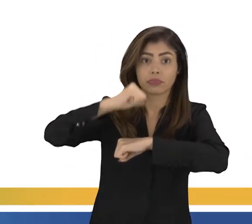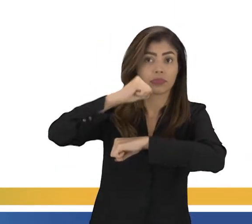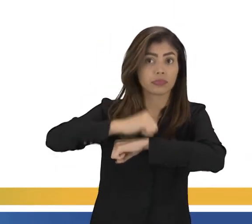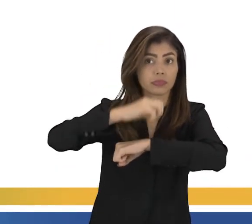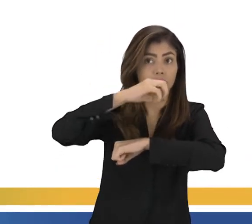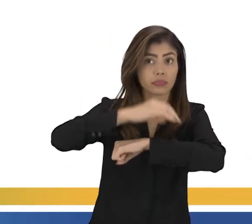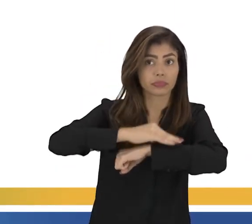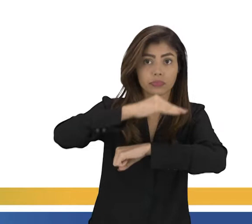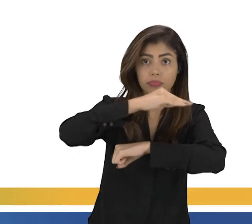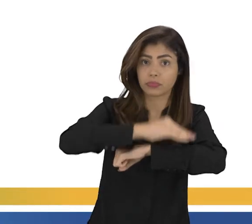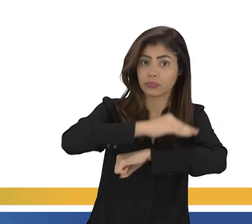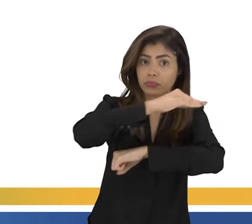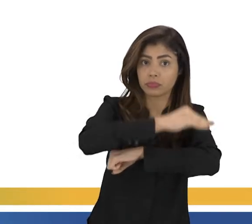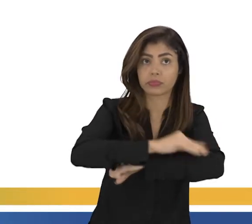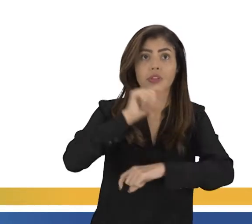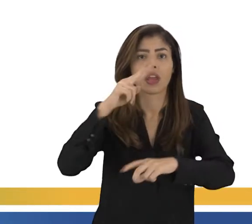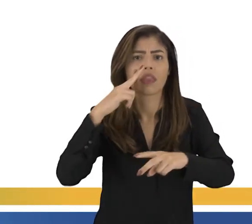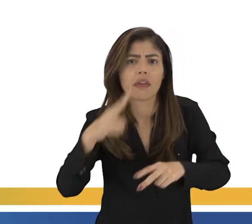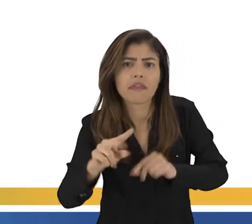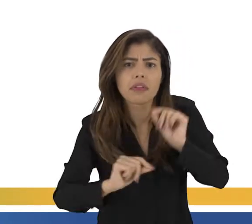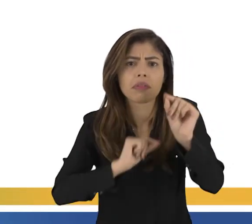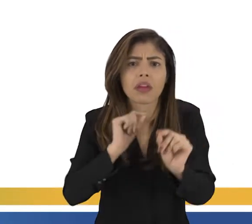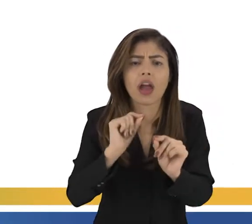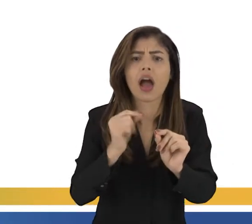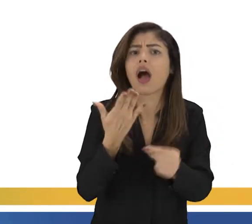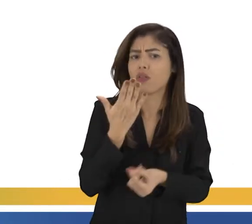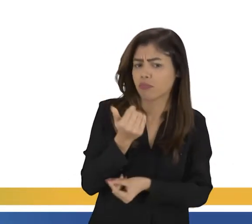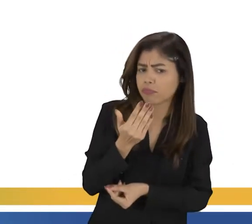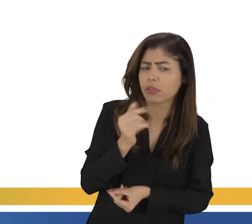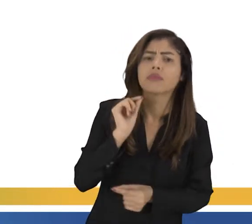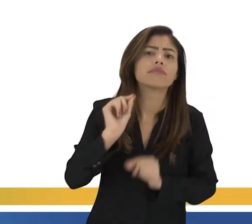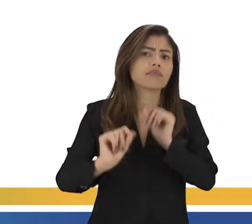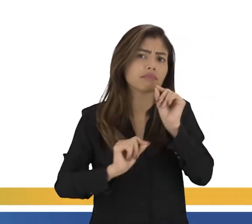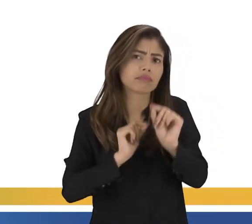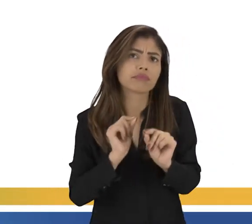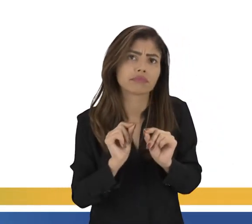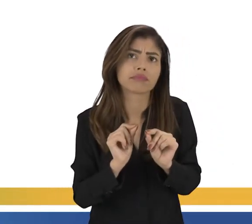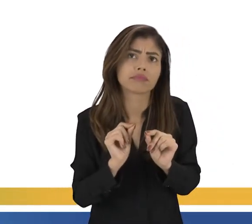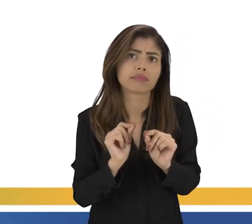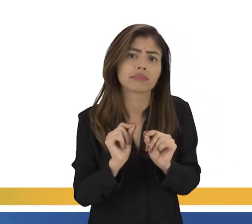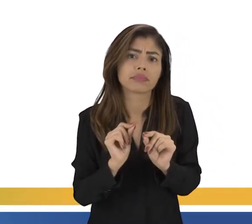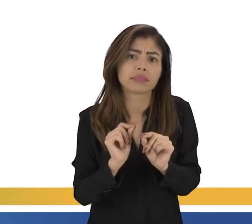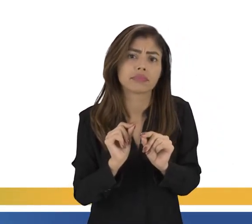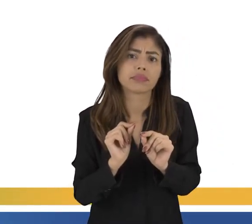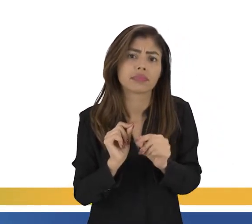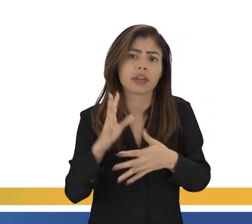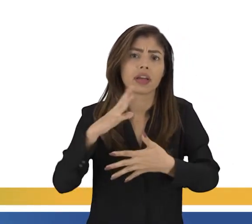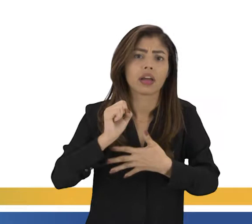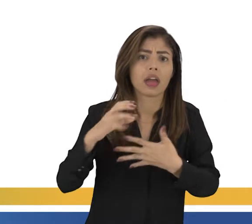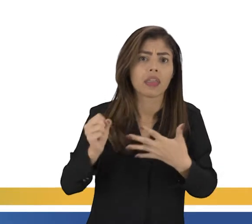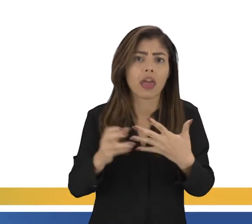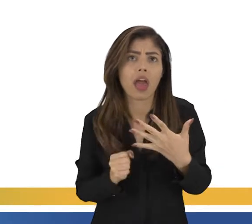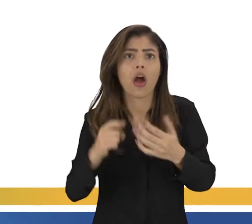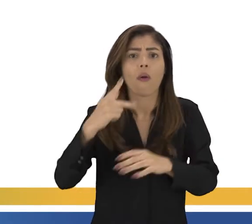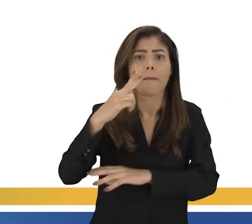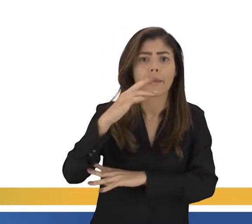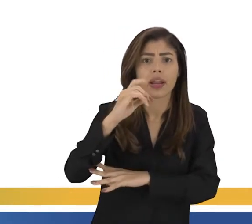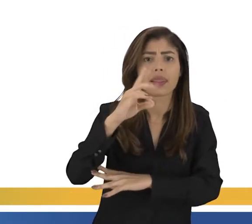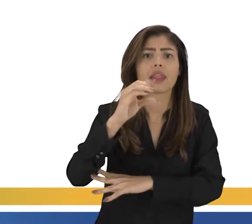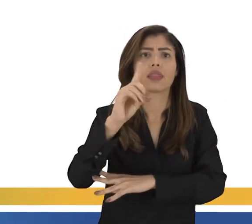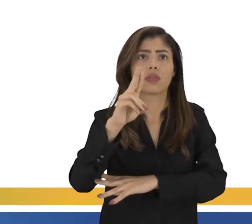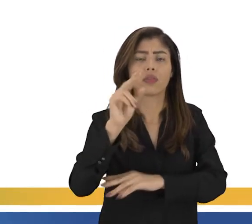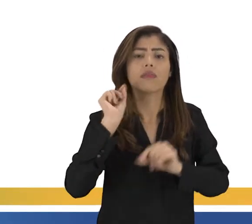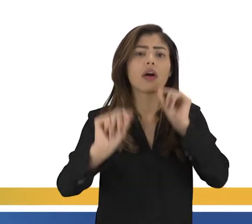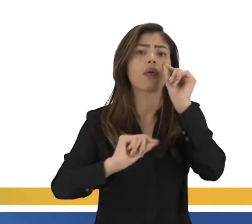certo? Então, vocês estão vendo ali que ela vai se alimentar, tá? E no caso ali, na cadeia ele é o predador, ele vai se